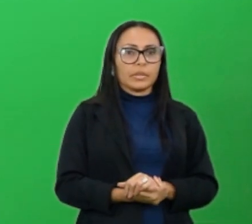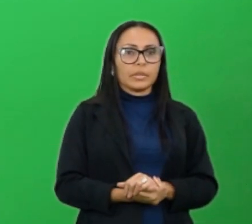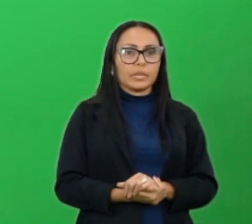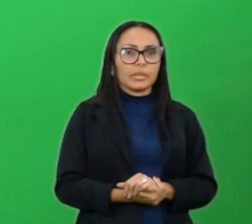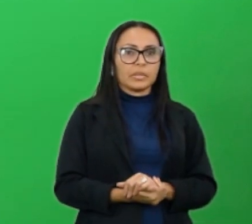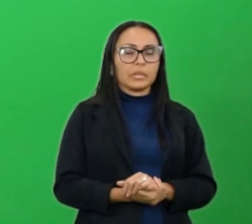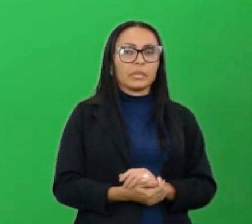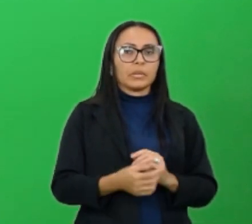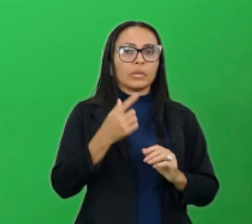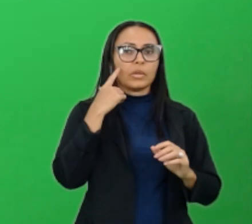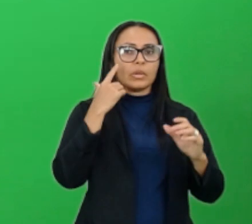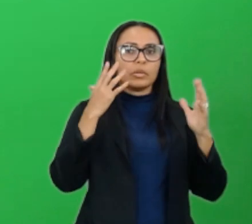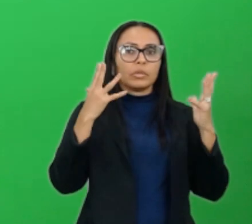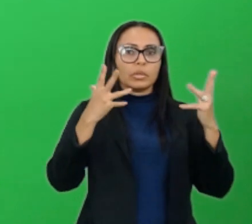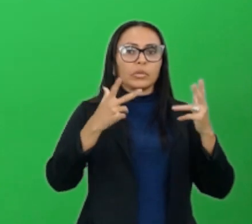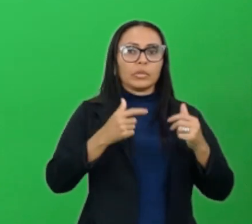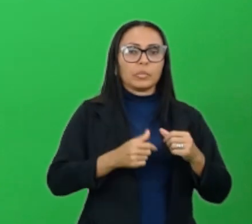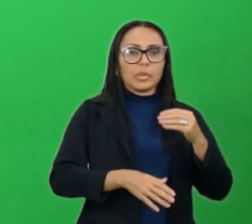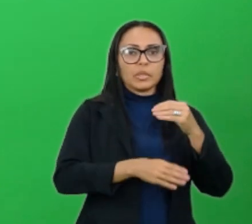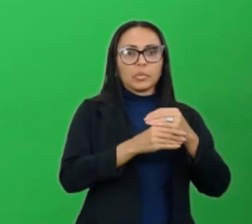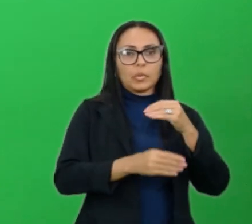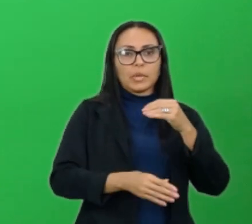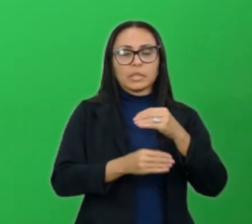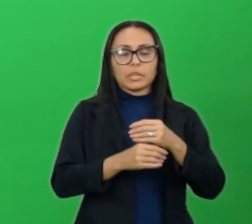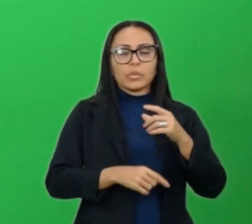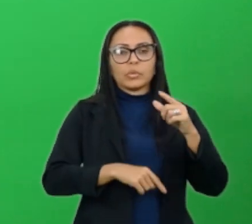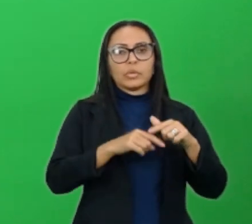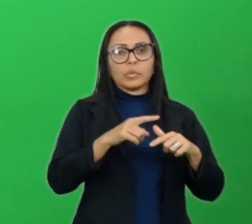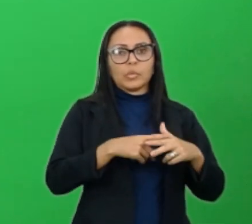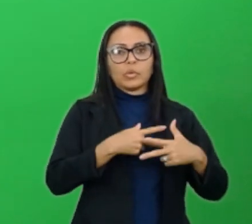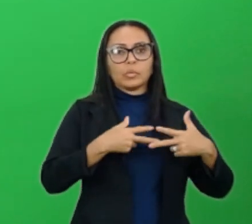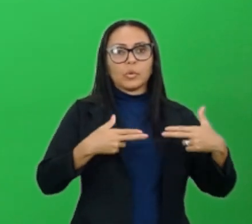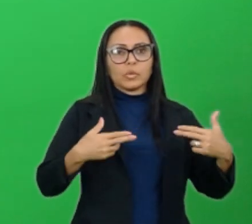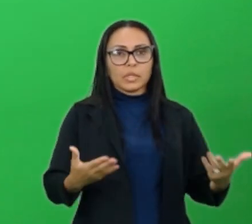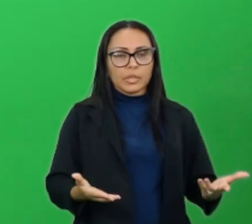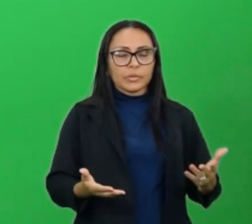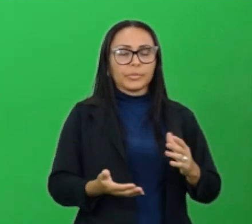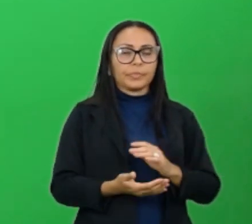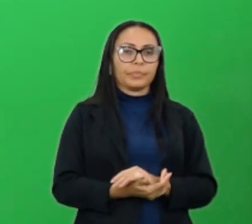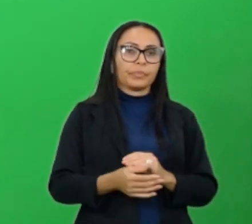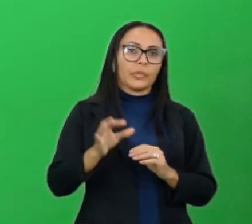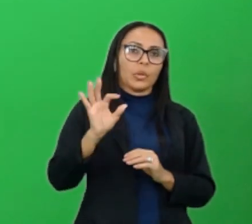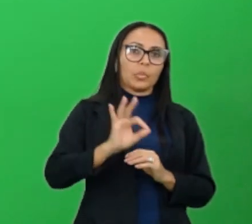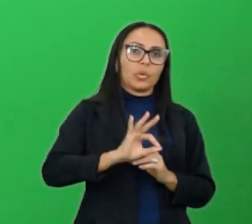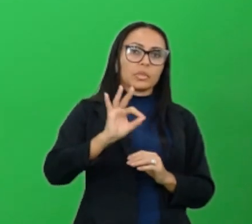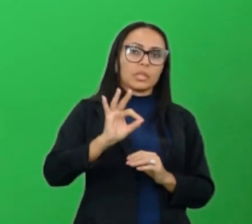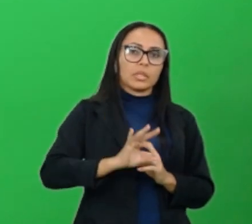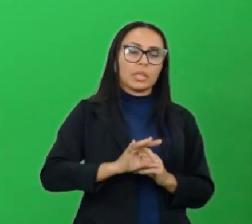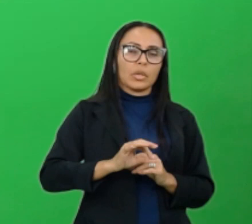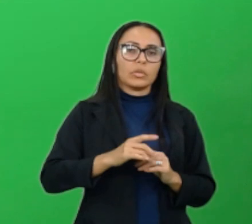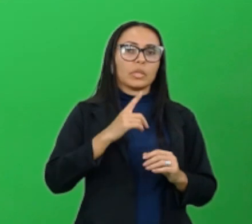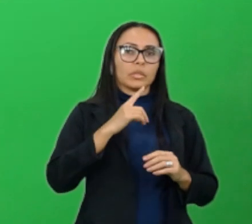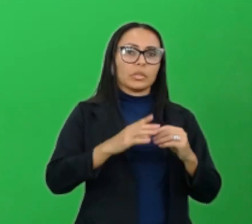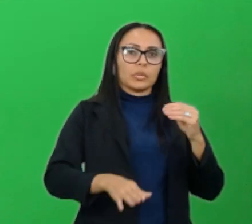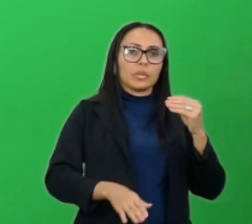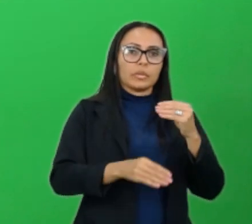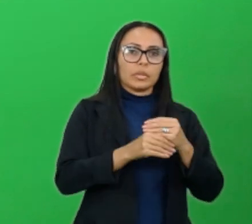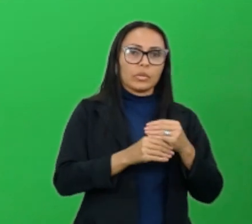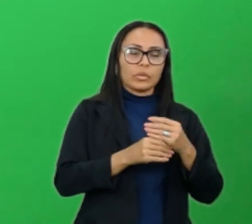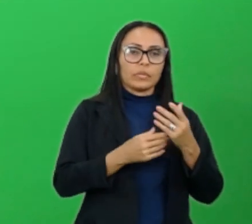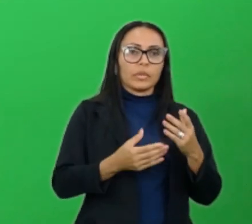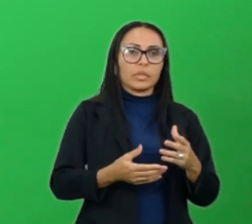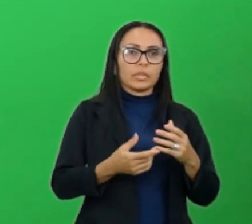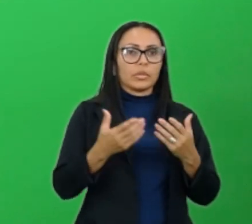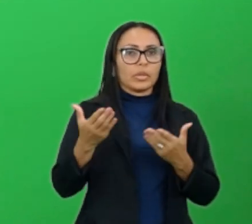que implementaram inovações de produto e ou processo, o percentual de empresas que implementaram essas inovações recebendo apoio do